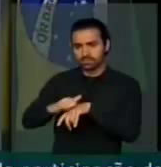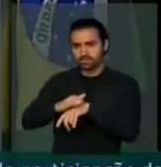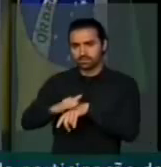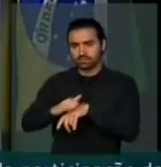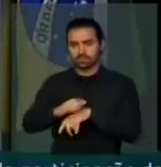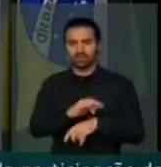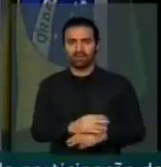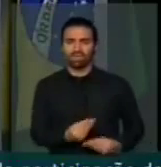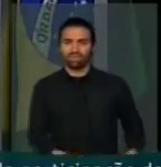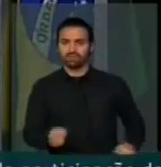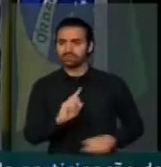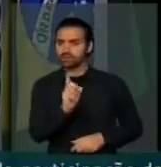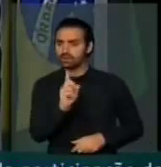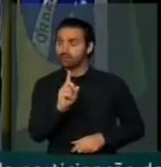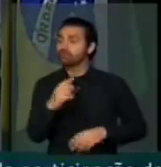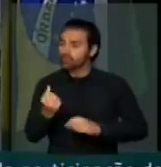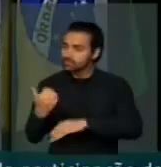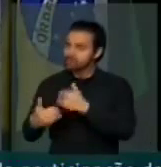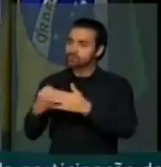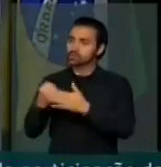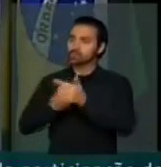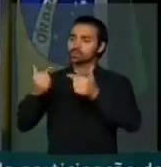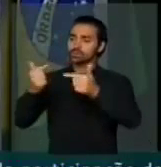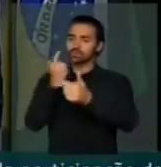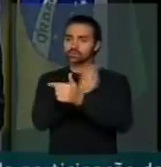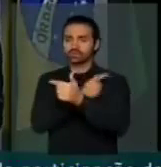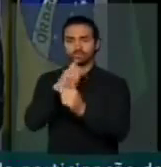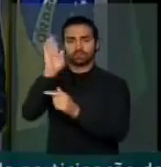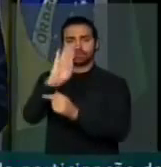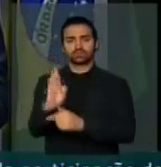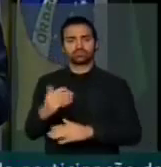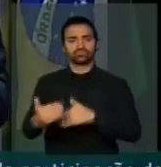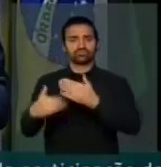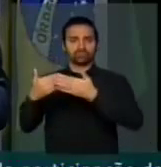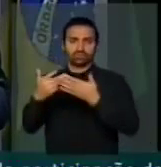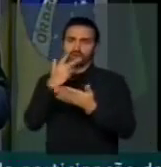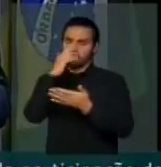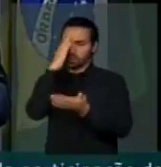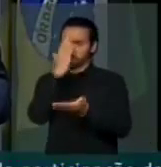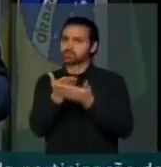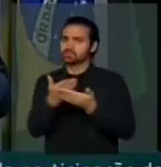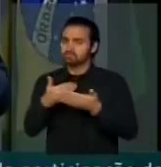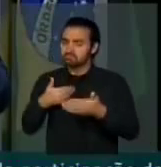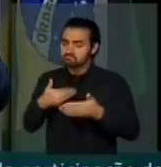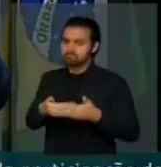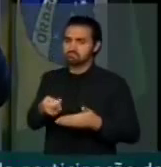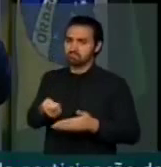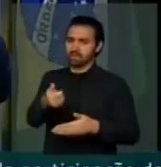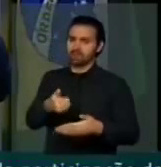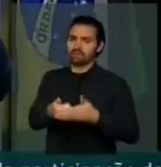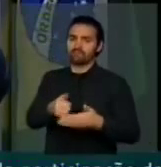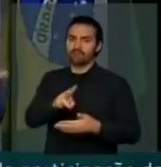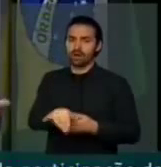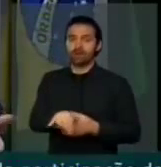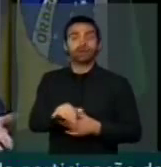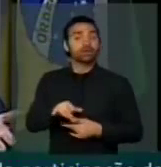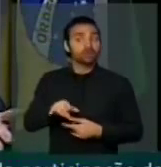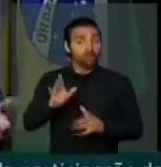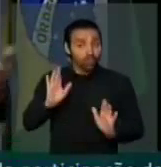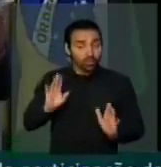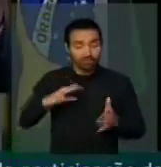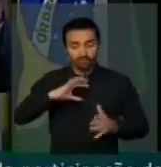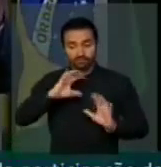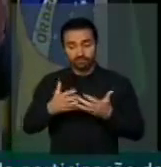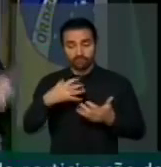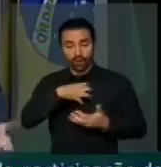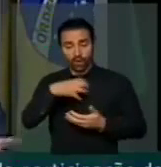beligerância, para reconstruir o país. Acredito que esse momento está próximo e deverá ser de forma democrática.